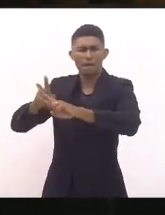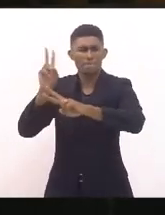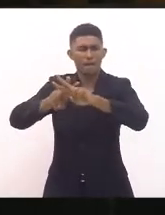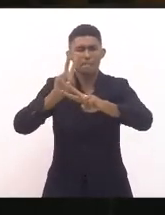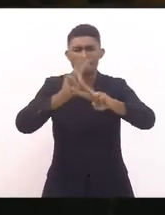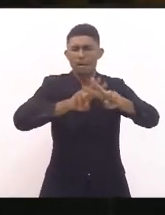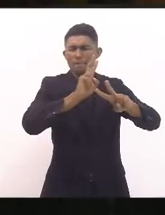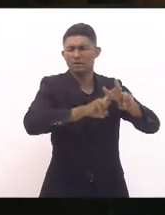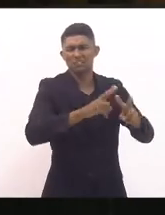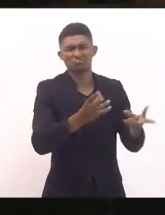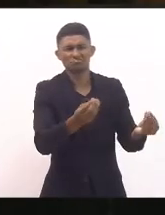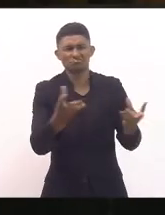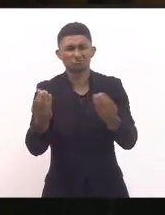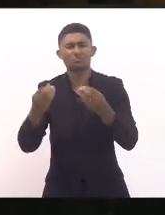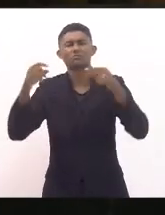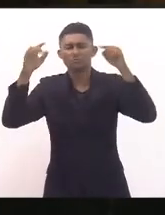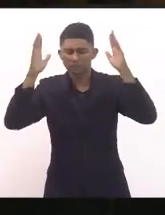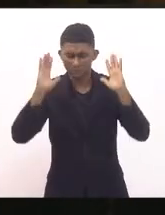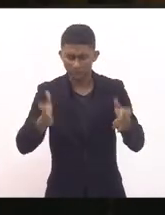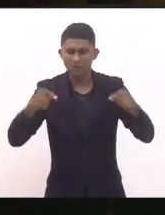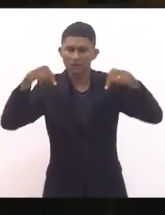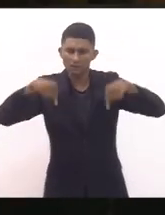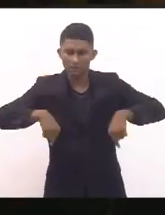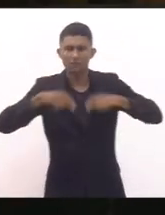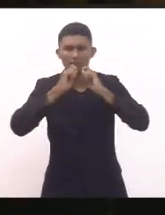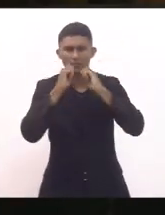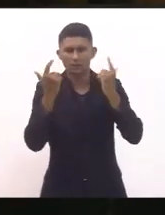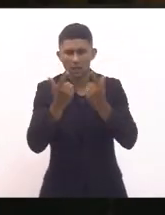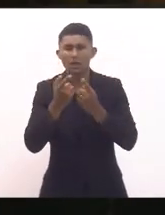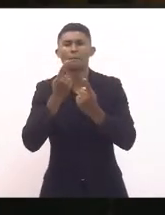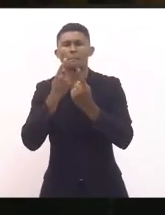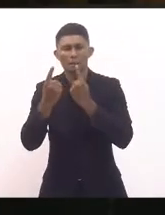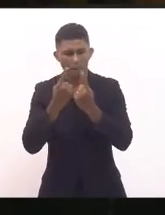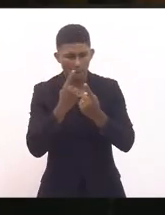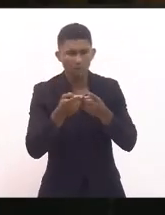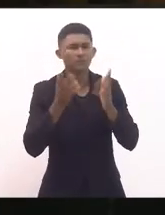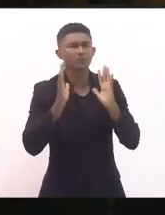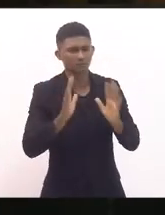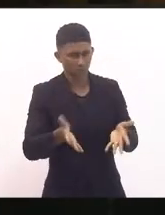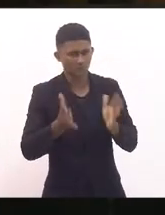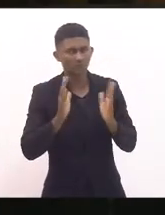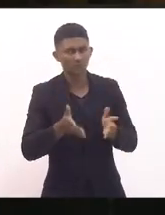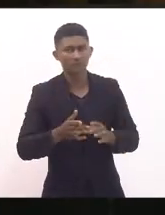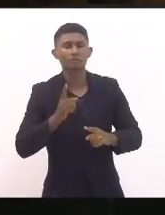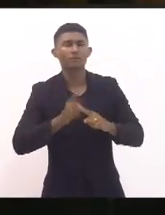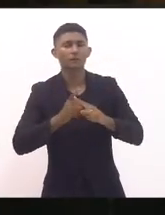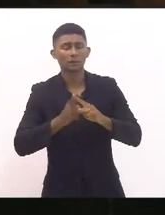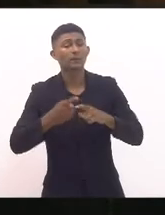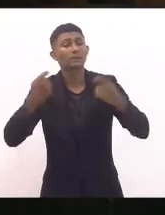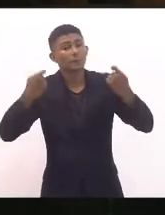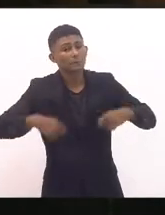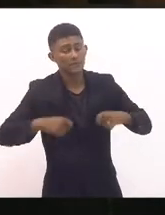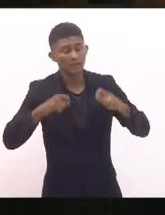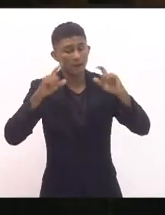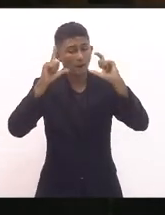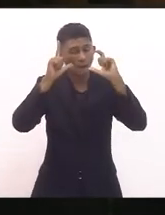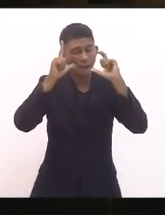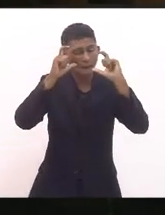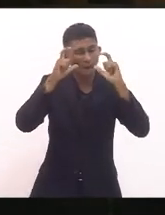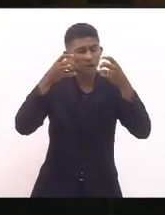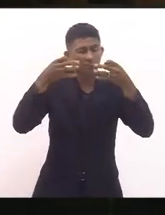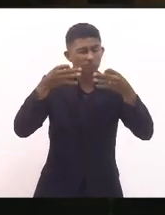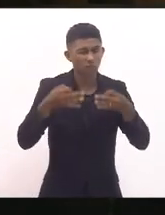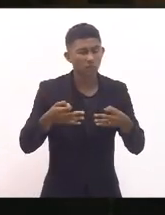discutimos várias vezes aqui nessa casa com relação ao reconhecimento fotográfico que dá aí